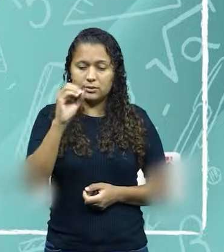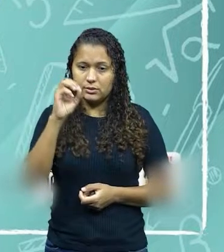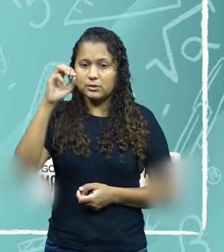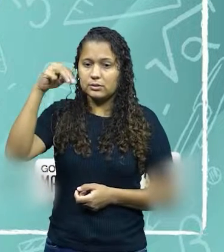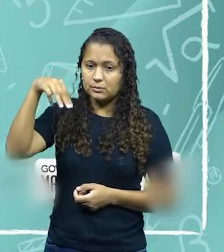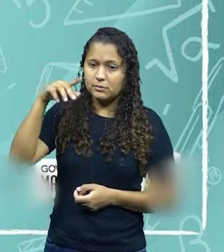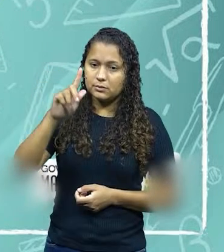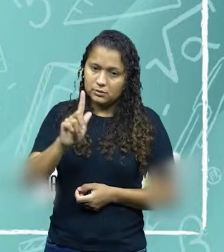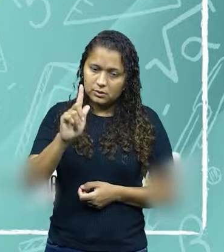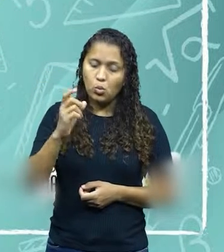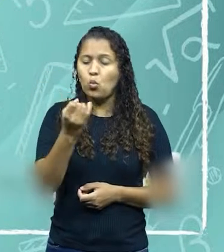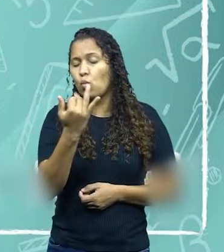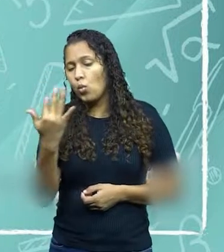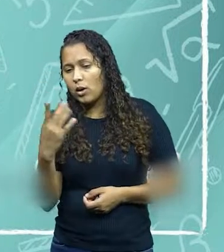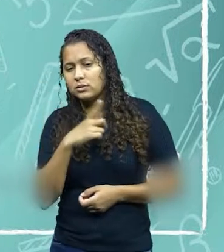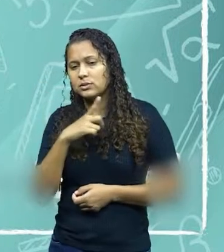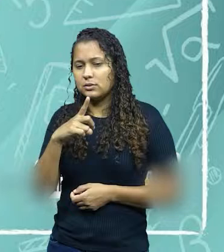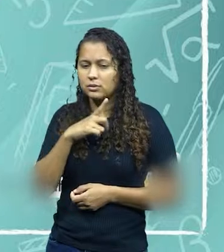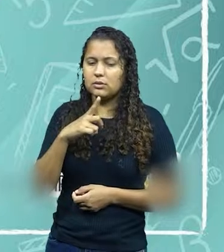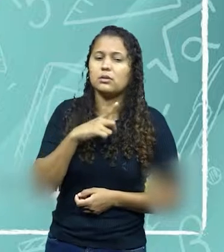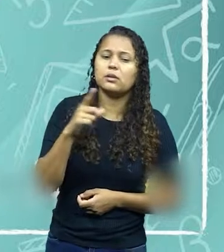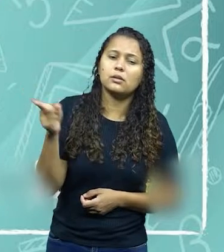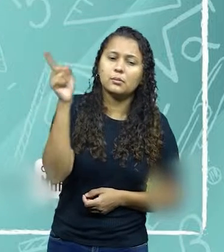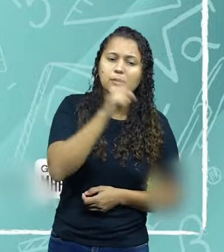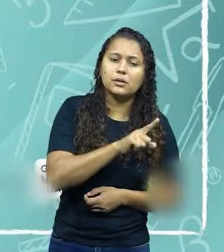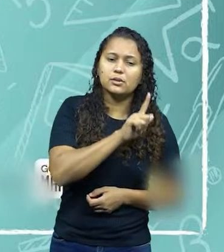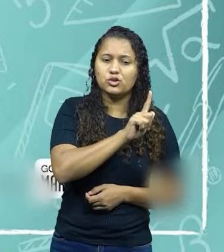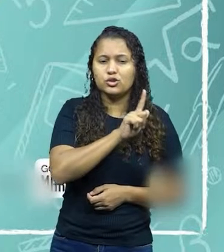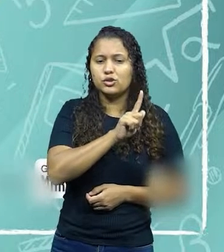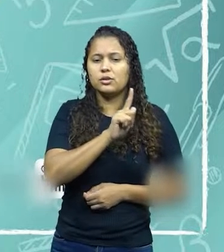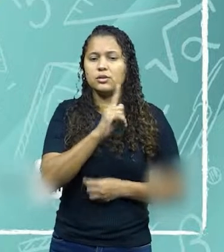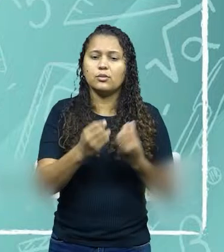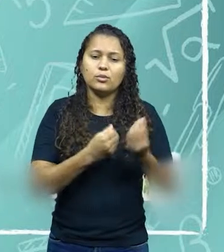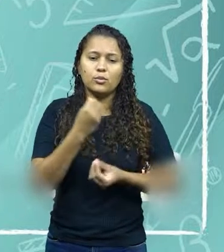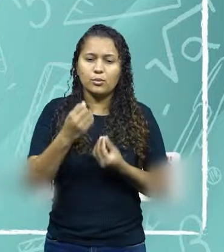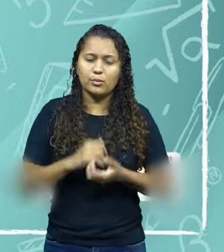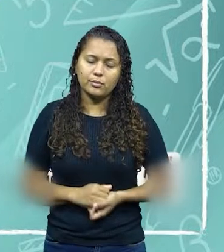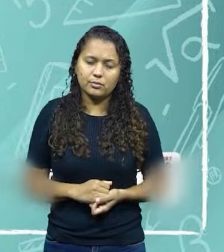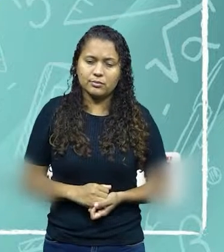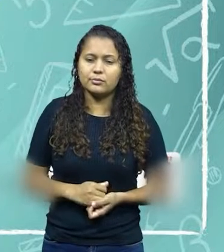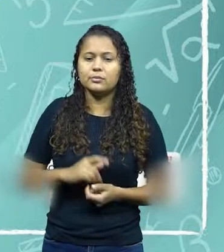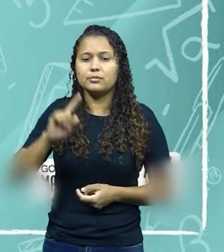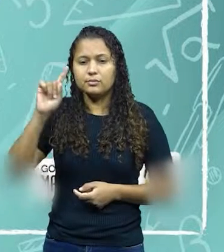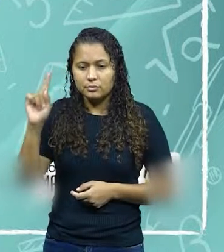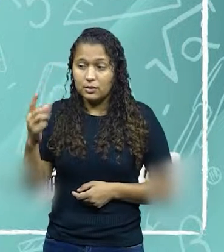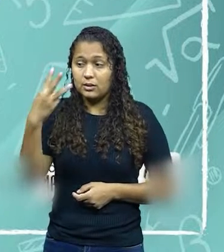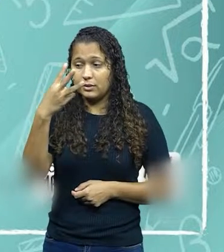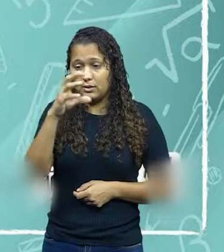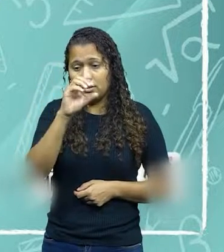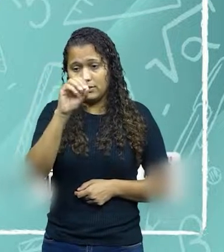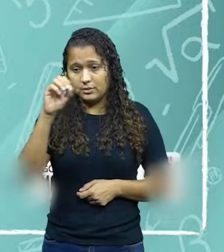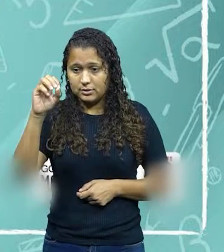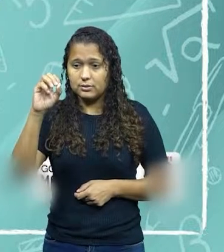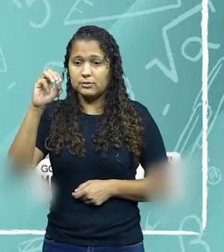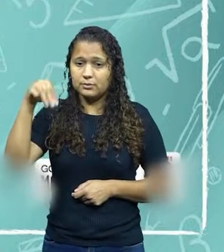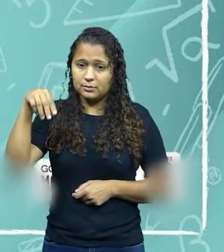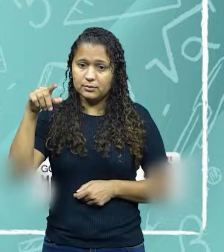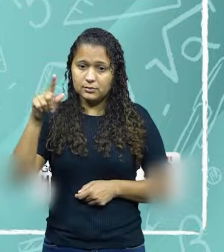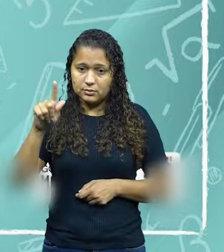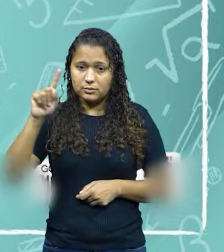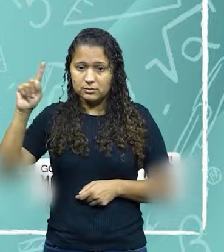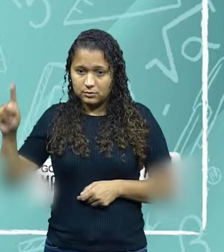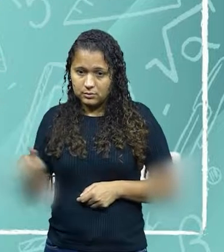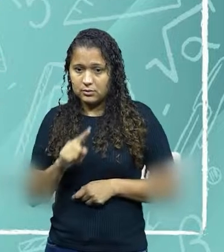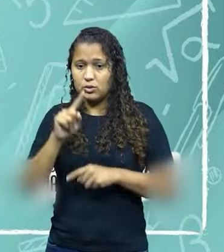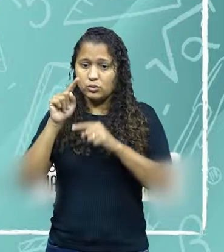miligramas, quanto eu tenho de miligrama para grama? Então, se eu tenho 300 miligramas, quanto dá em gramas? Eu pego essas 300 miligramas, eu